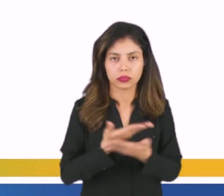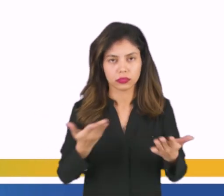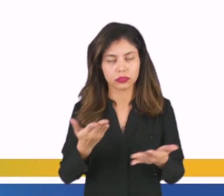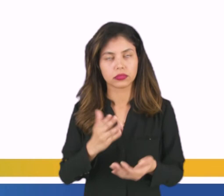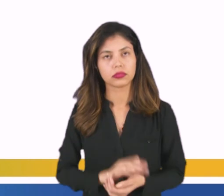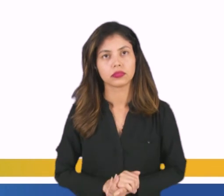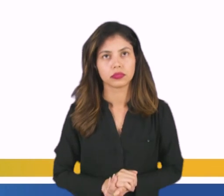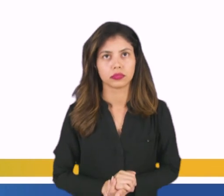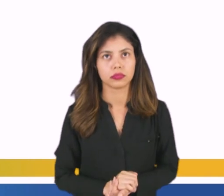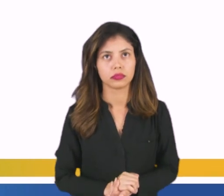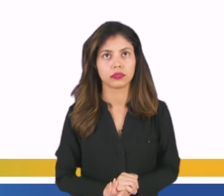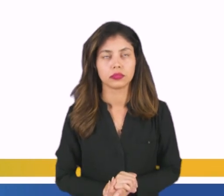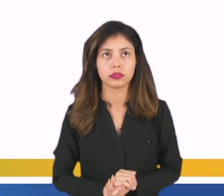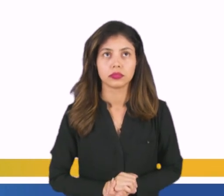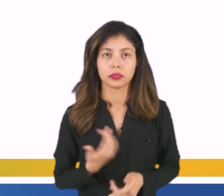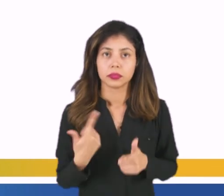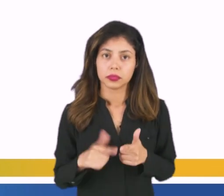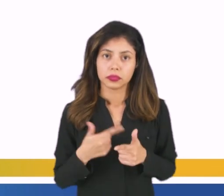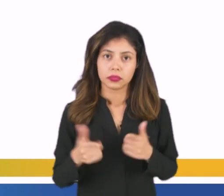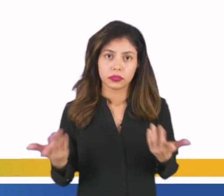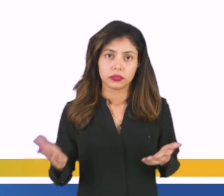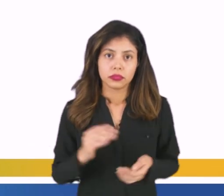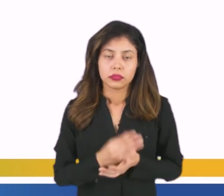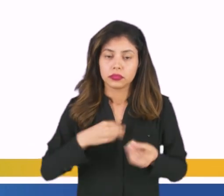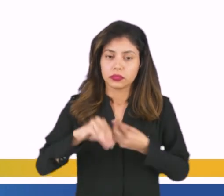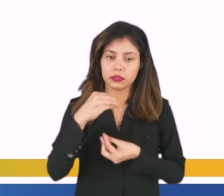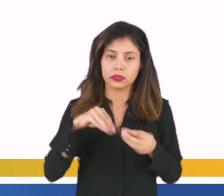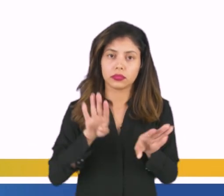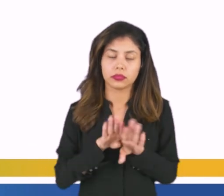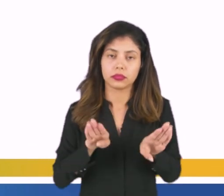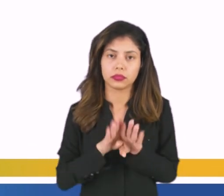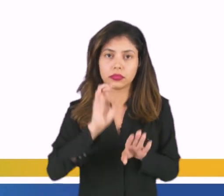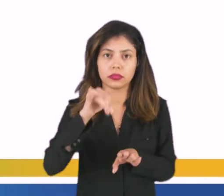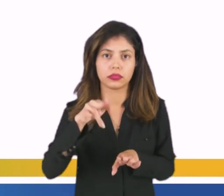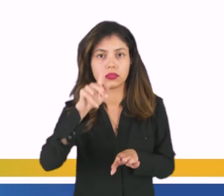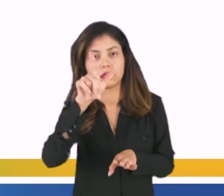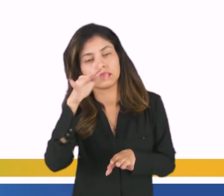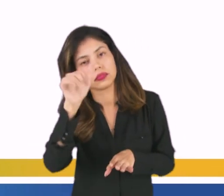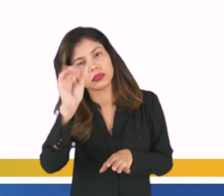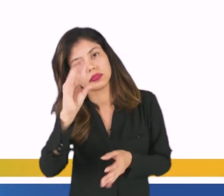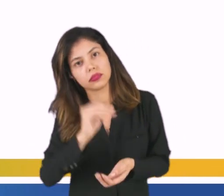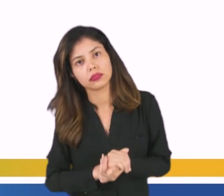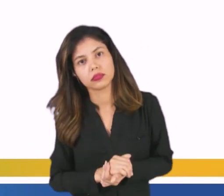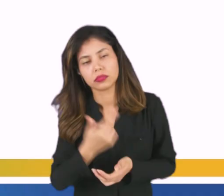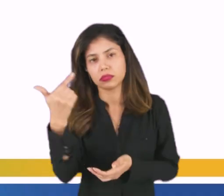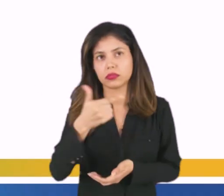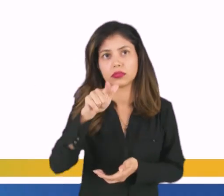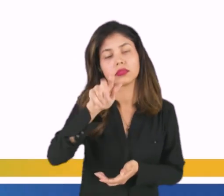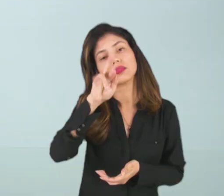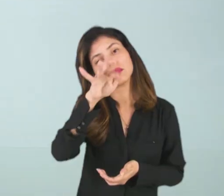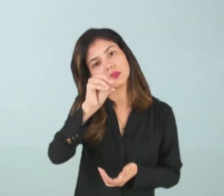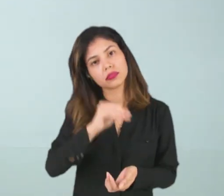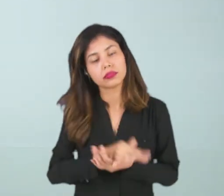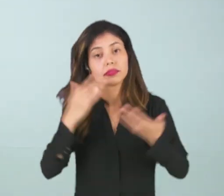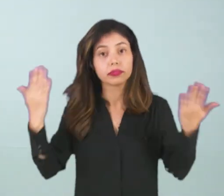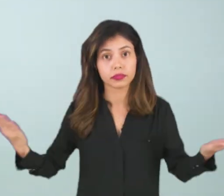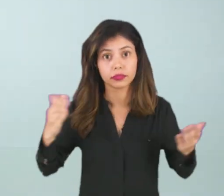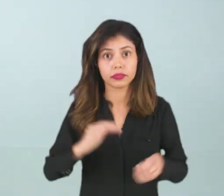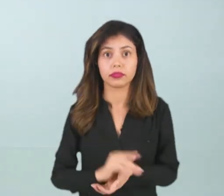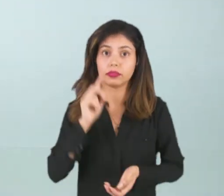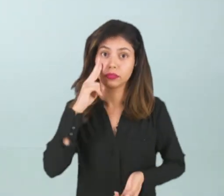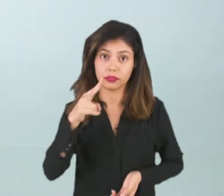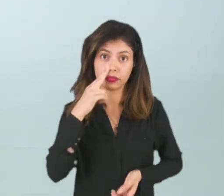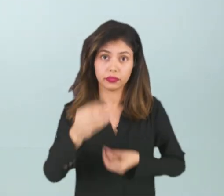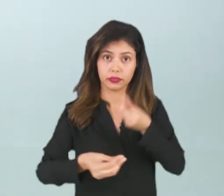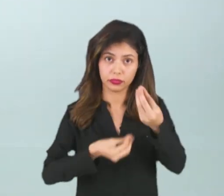nossa solução para essa situação problema, que envolve inequação do segundo grau. Gente,